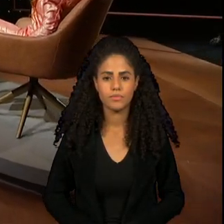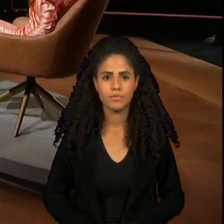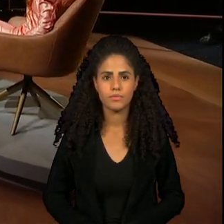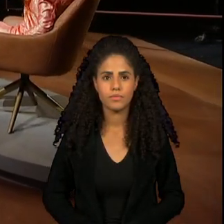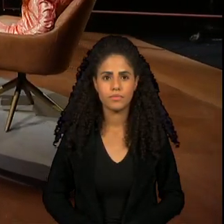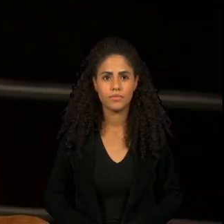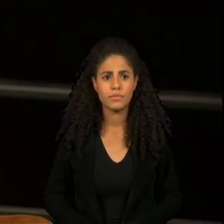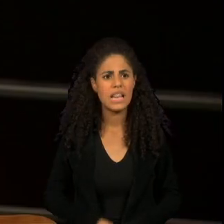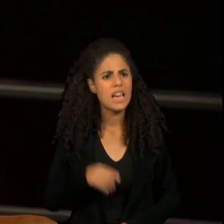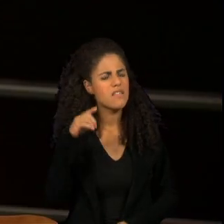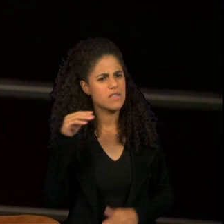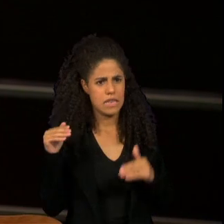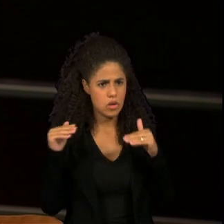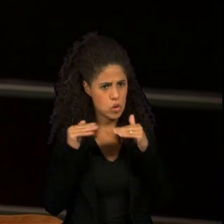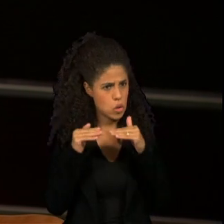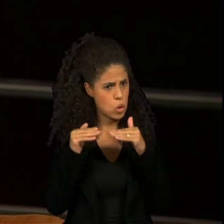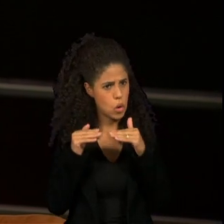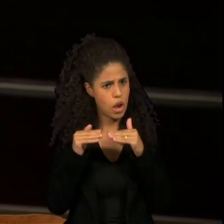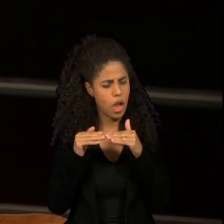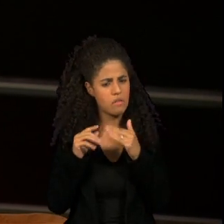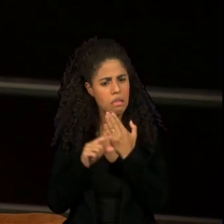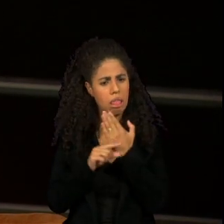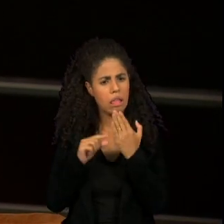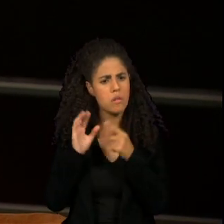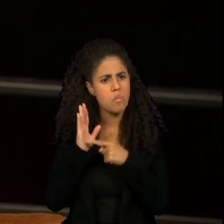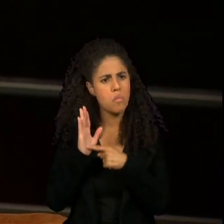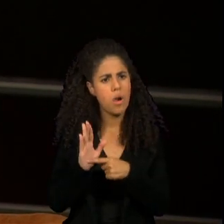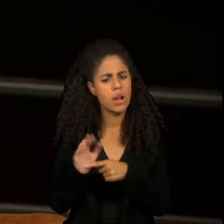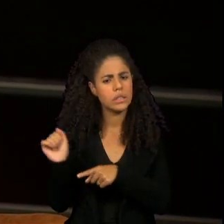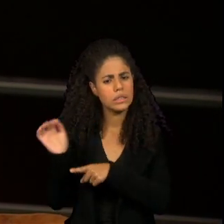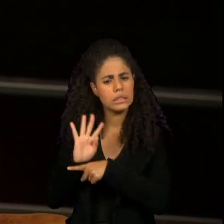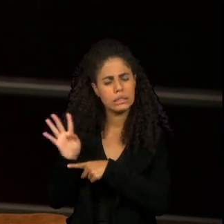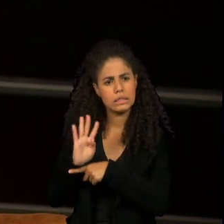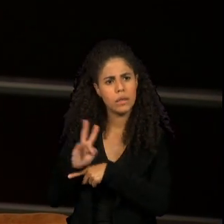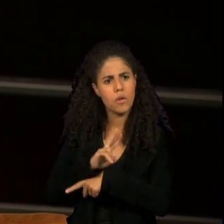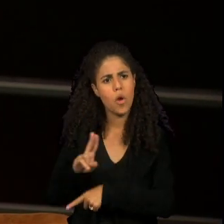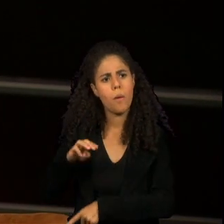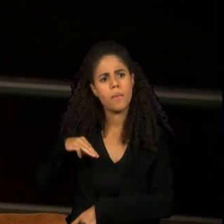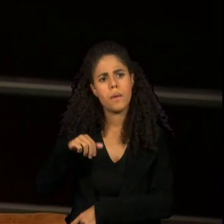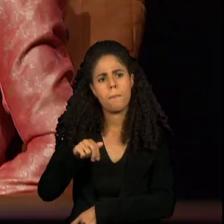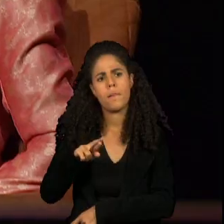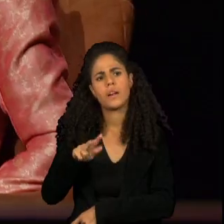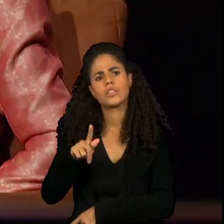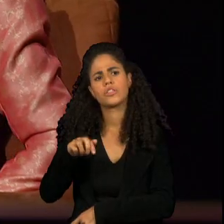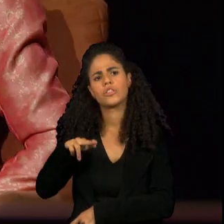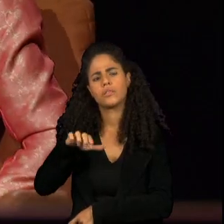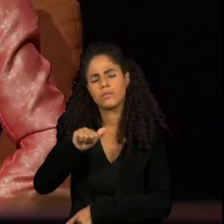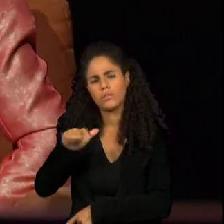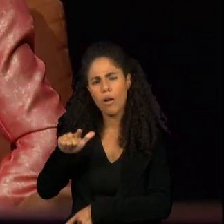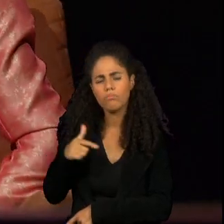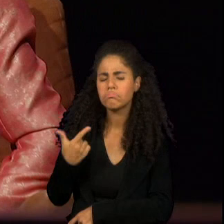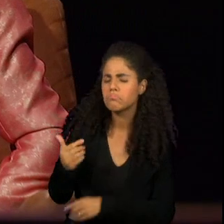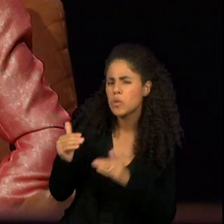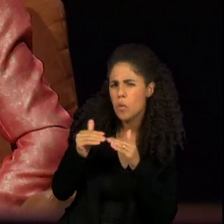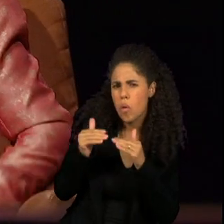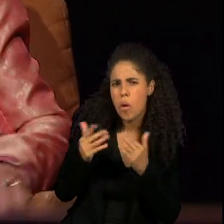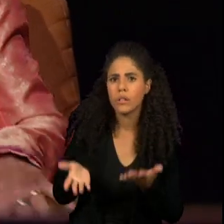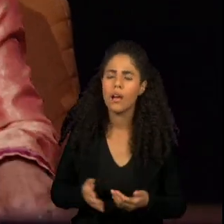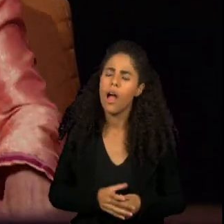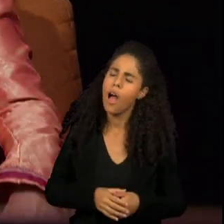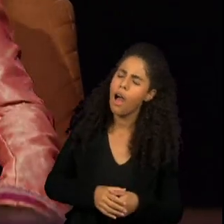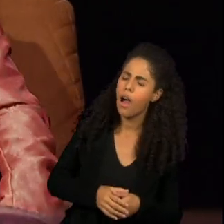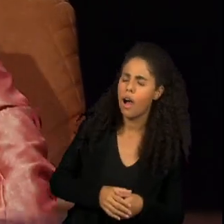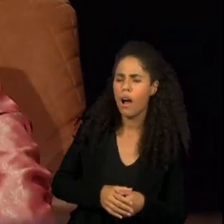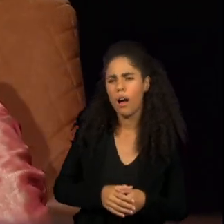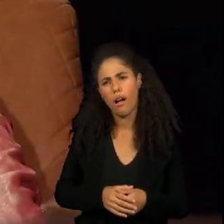Você concordava com esse rótulo de cinema marginal, ou Woody-Grude, como era chamado também? Não é marginal.